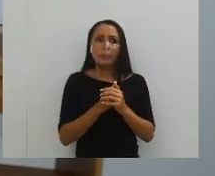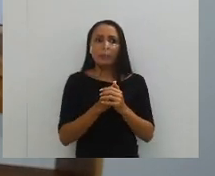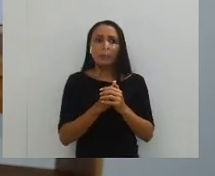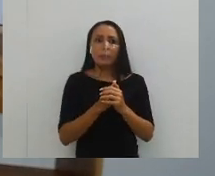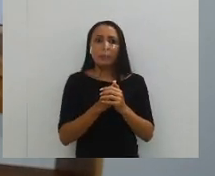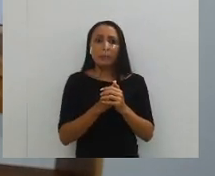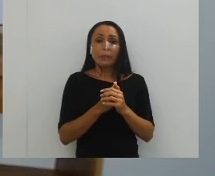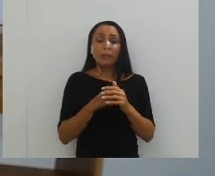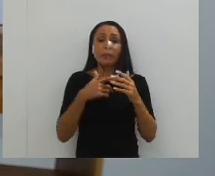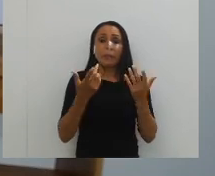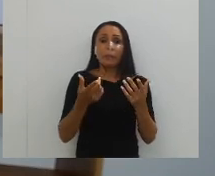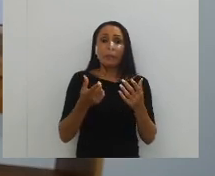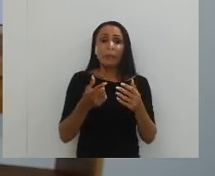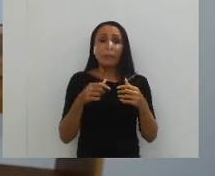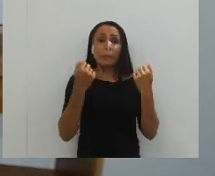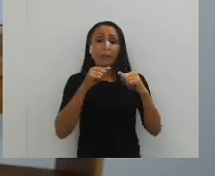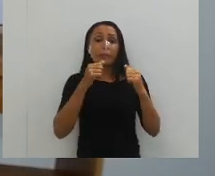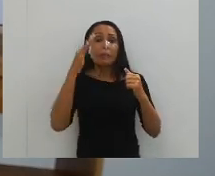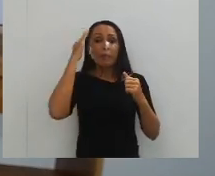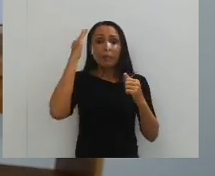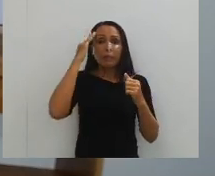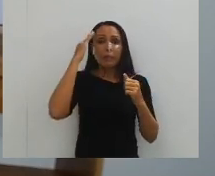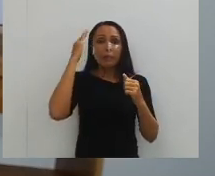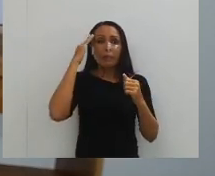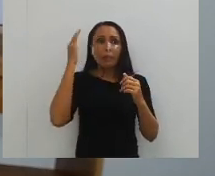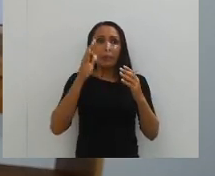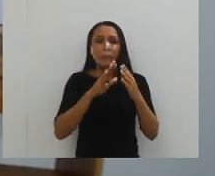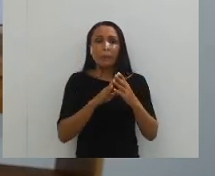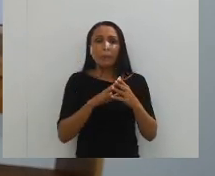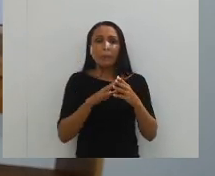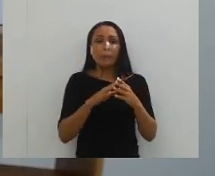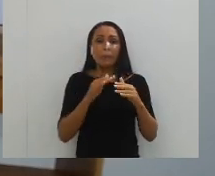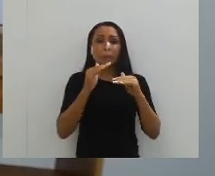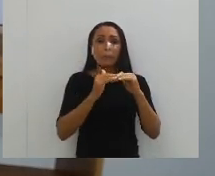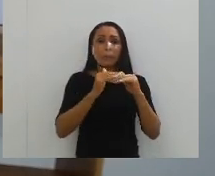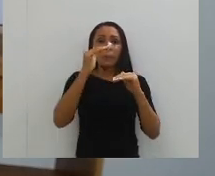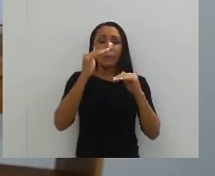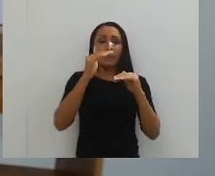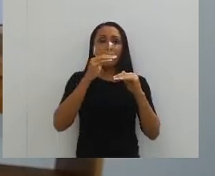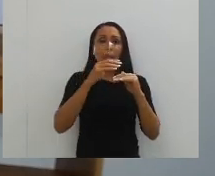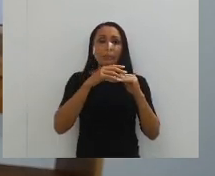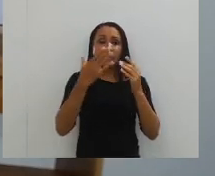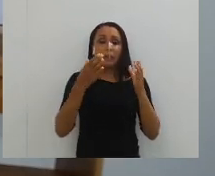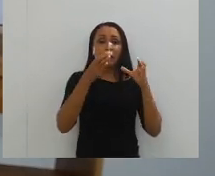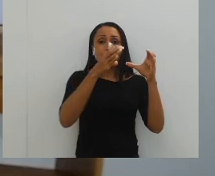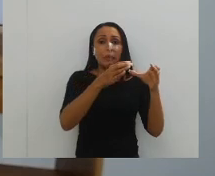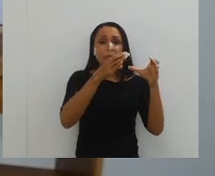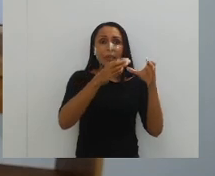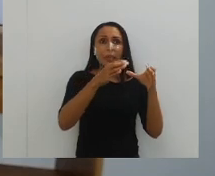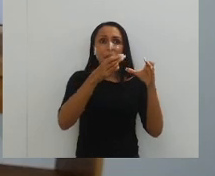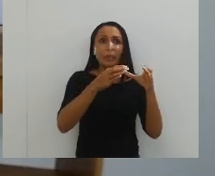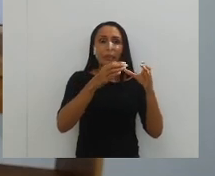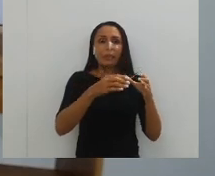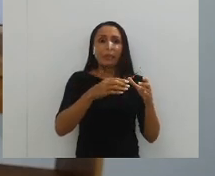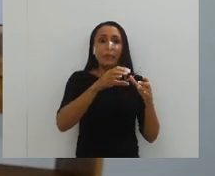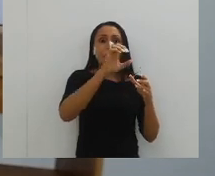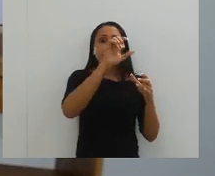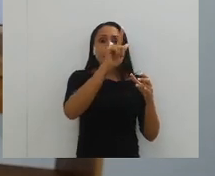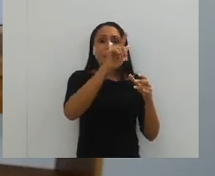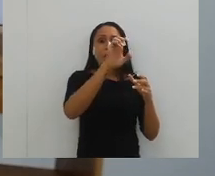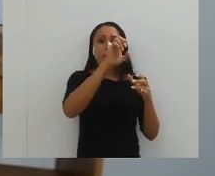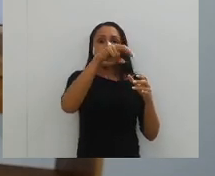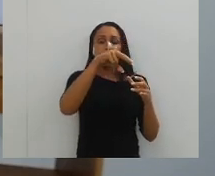você vai levar em consideração, do mais genérico, da categoria mais genérica, olha para